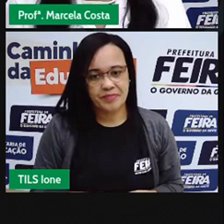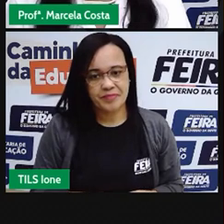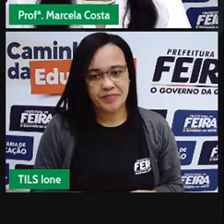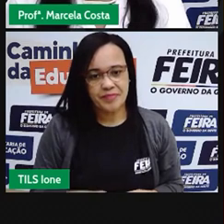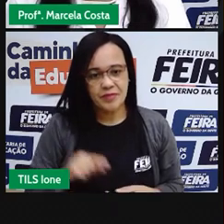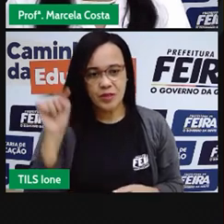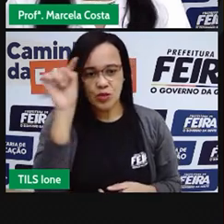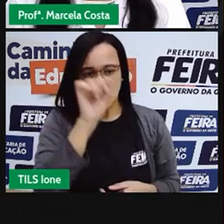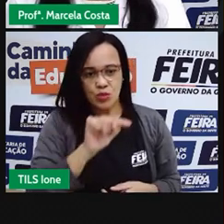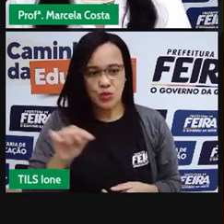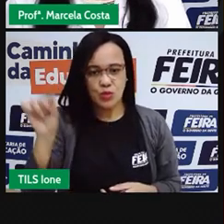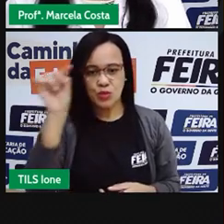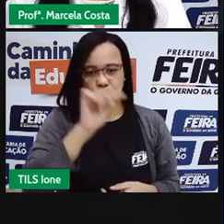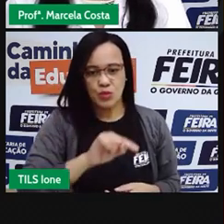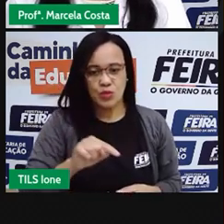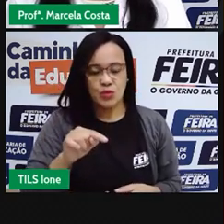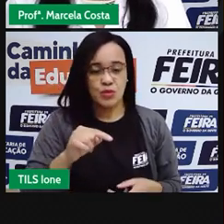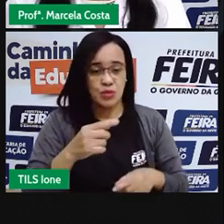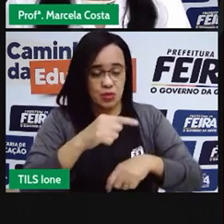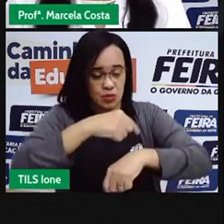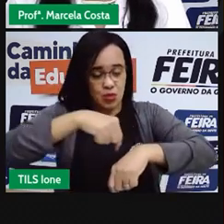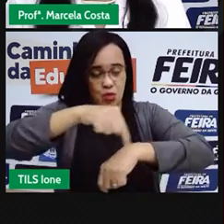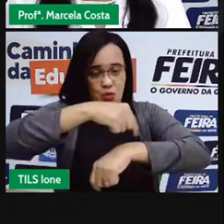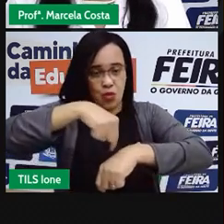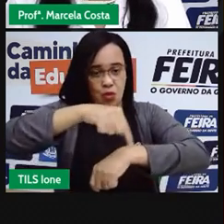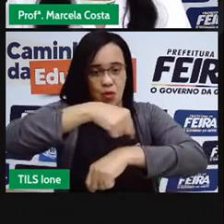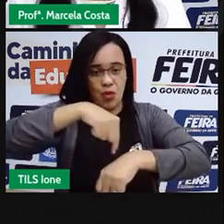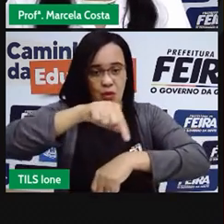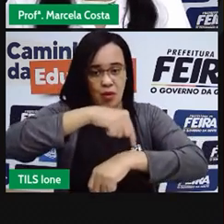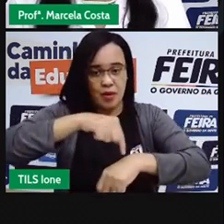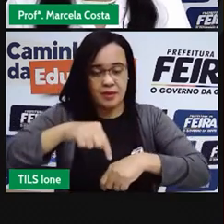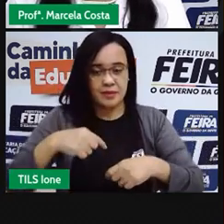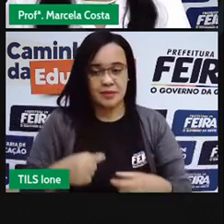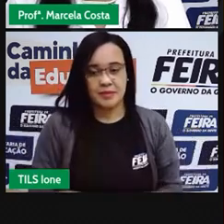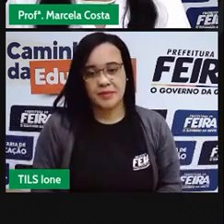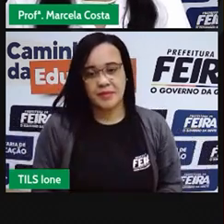Um círculo e um relógio.